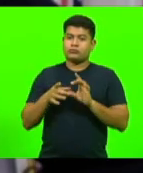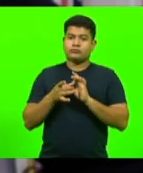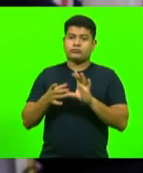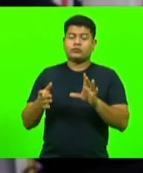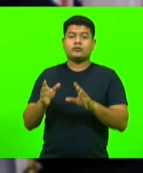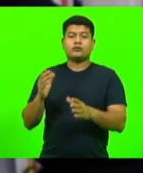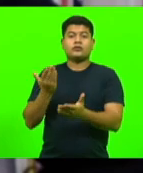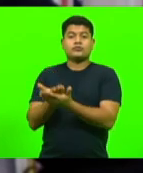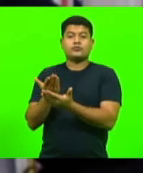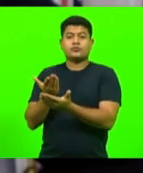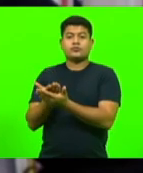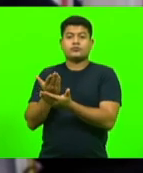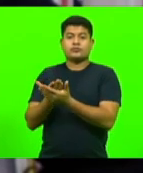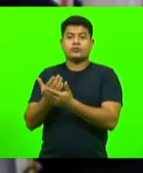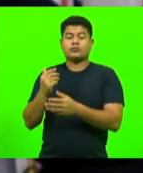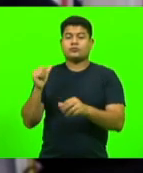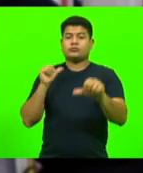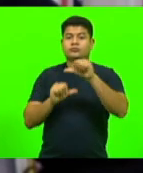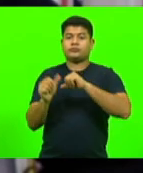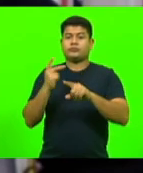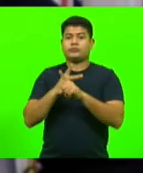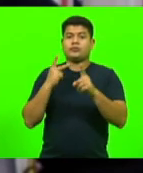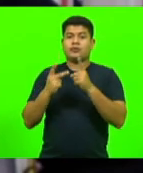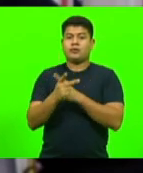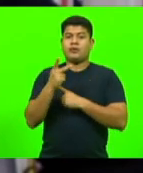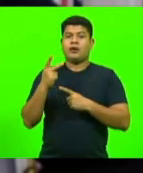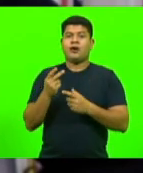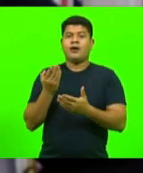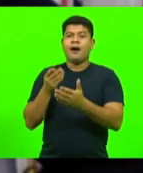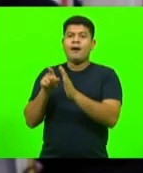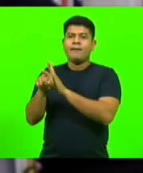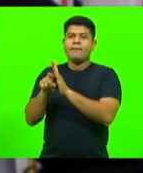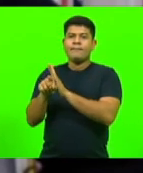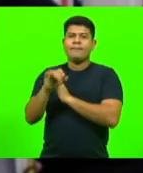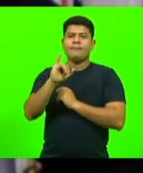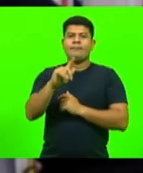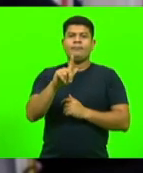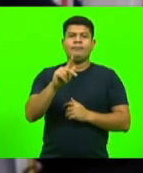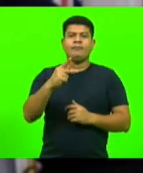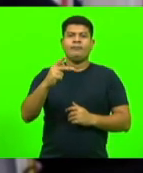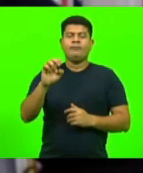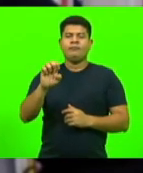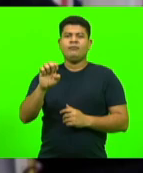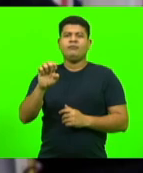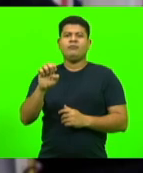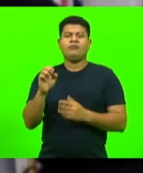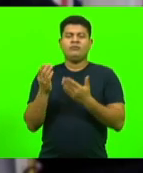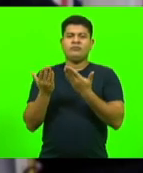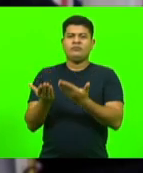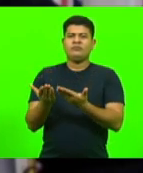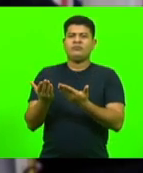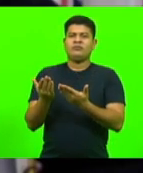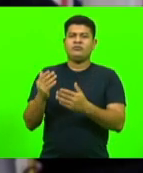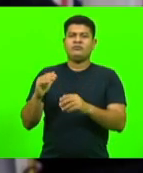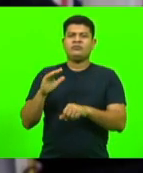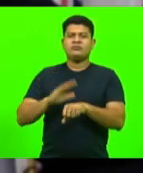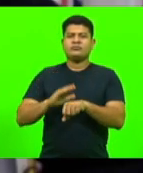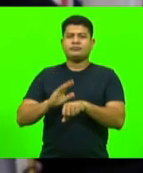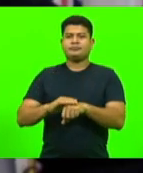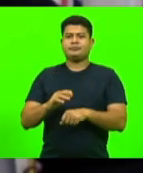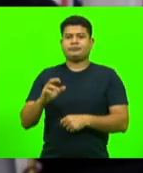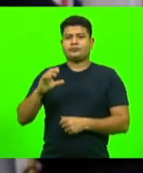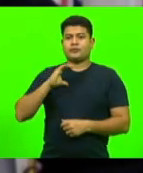estudos sobre a reforma administrativa desenvolvidas por mim GT o grupo de trabalho da polícia coordenado pela professora Luana